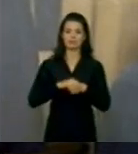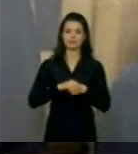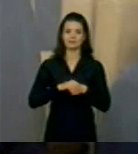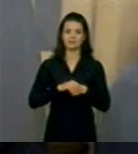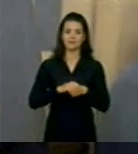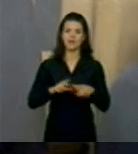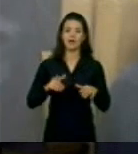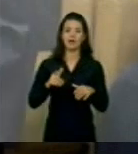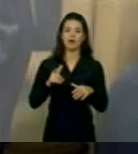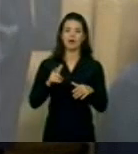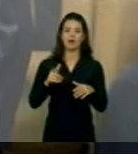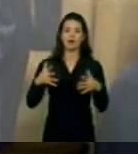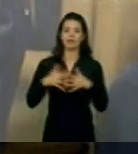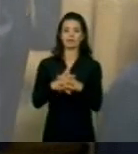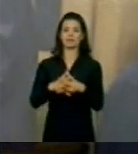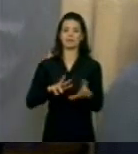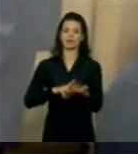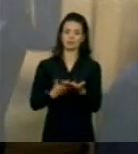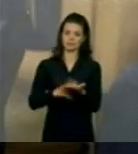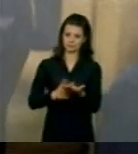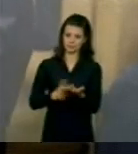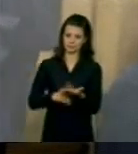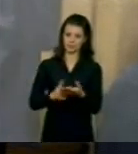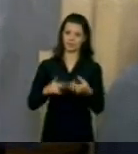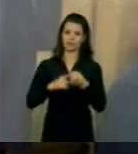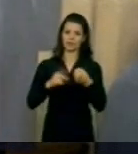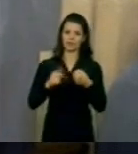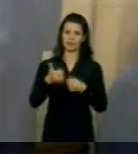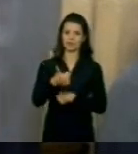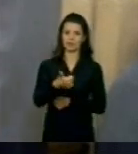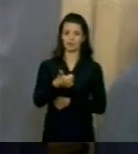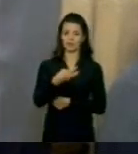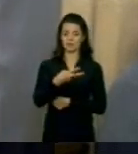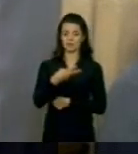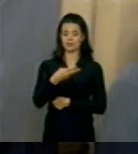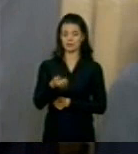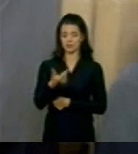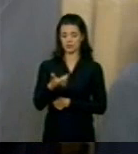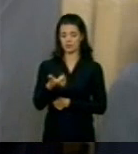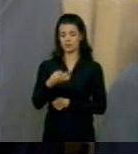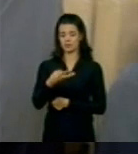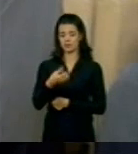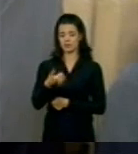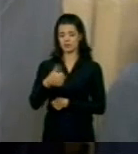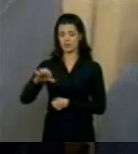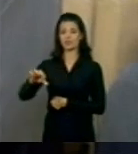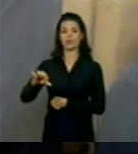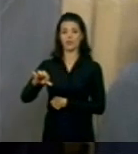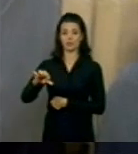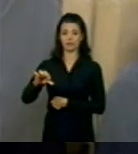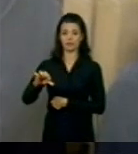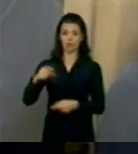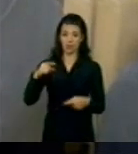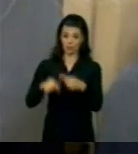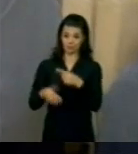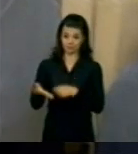da ordem pública. Negar a interpretação conforme dos artigos 302 e 319, com todo respeito, seria dizer que o